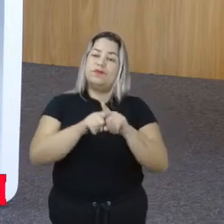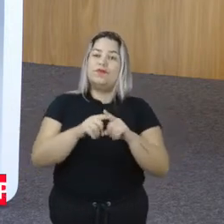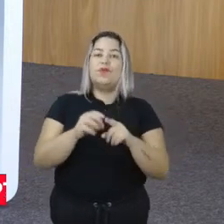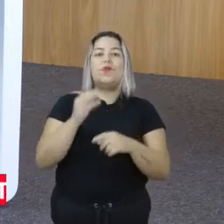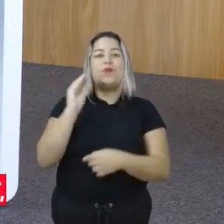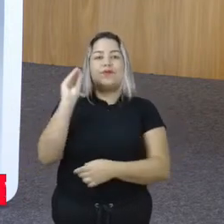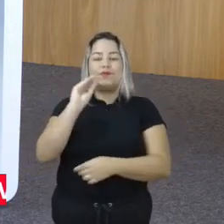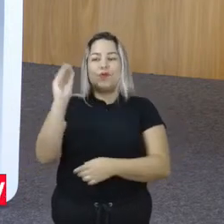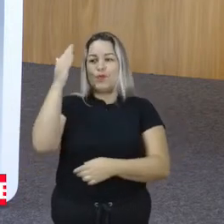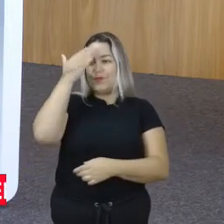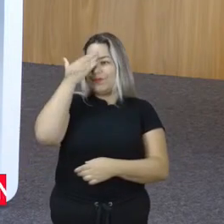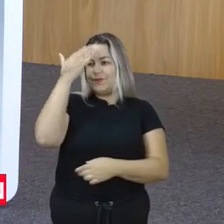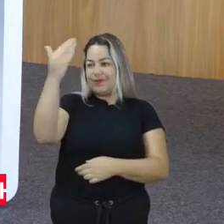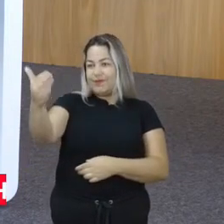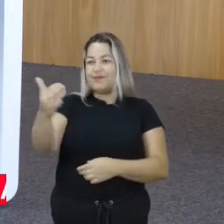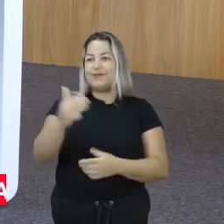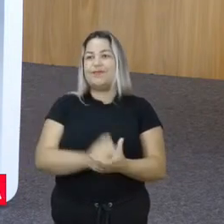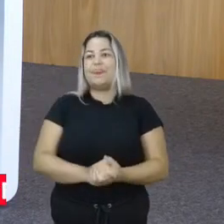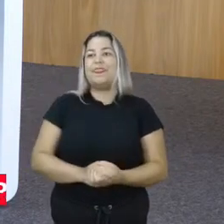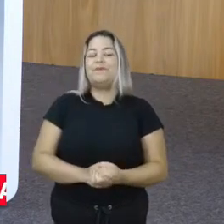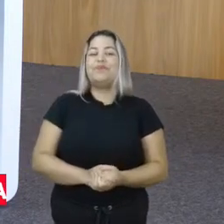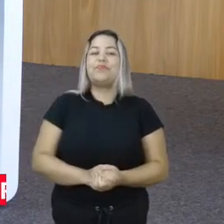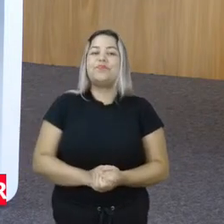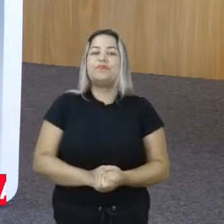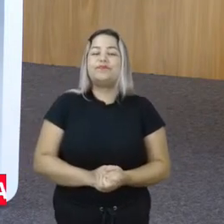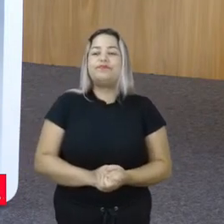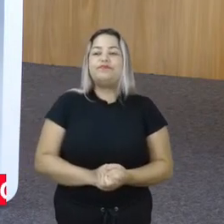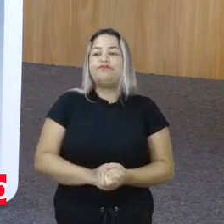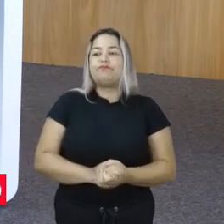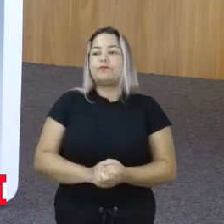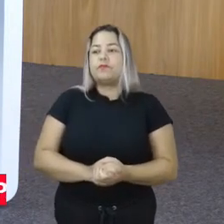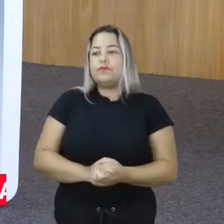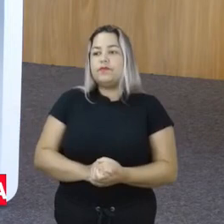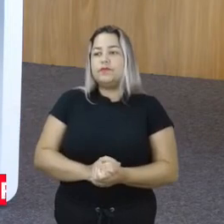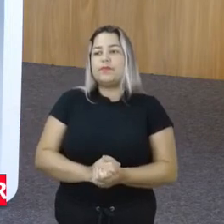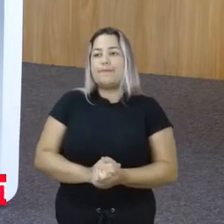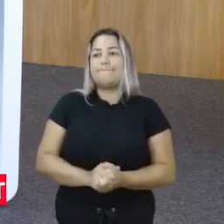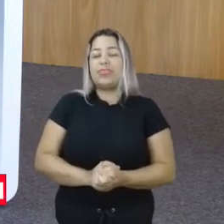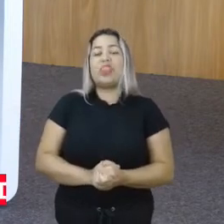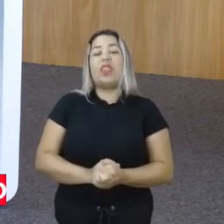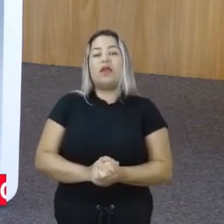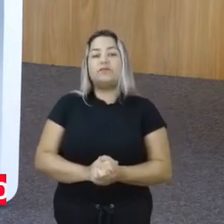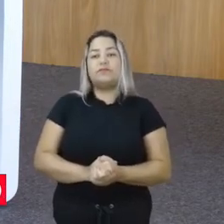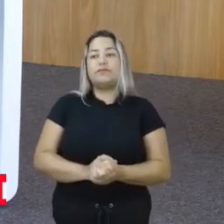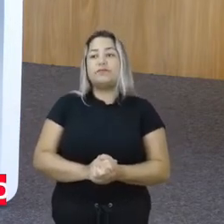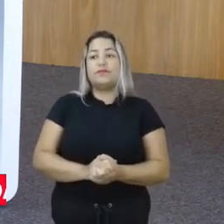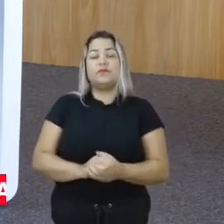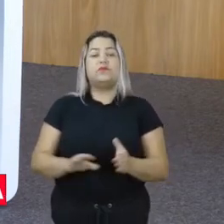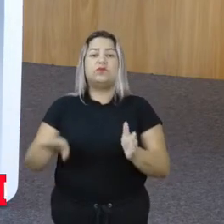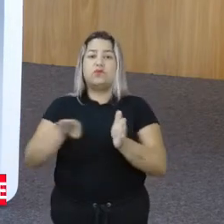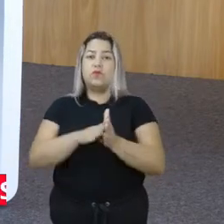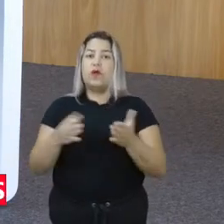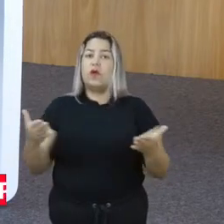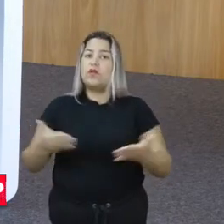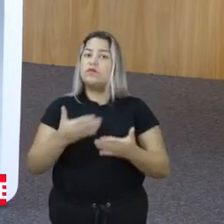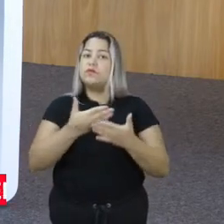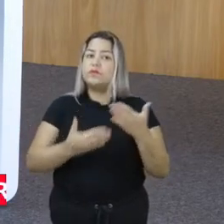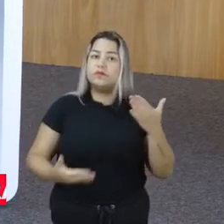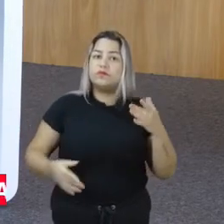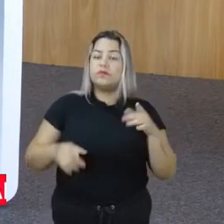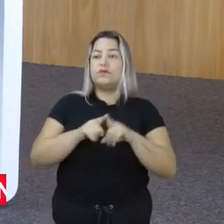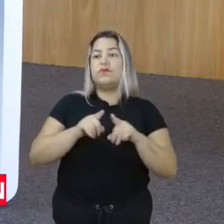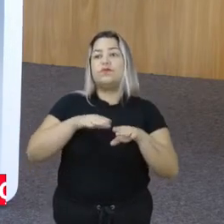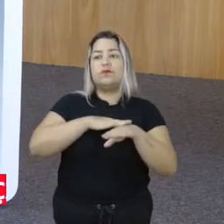querida. Um beijo. Valeu. Um beijo. Obrigada, presidente. É isso. Quem chegou agora e perdeu essa conversa com